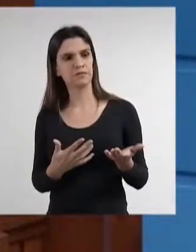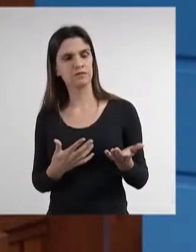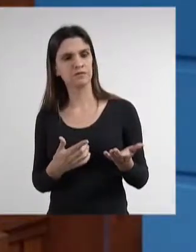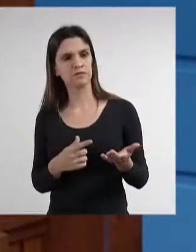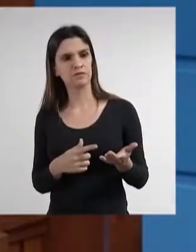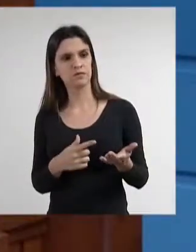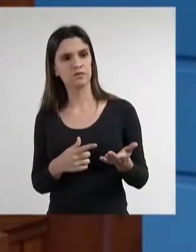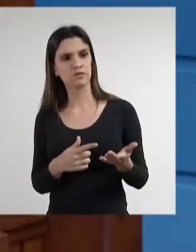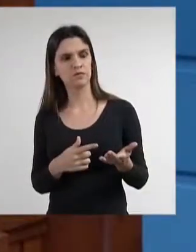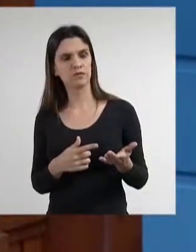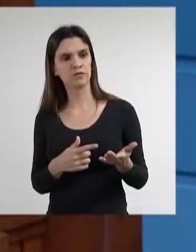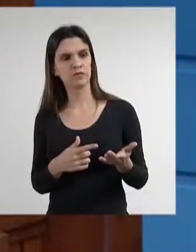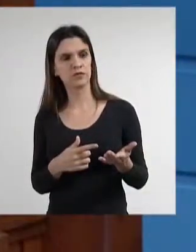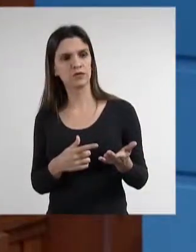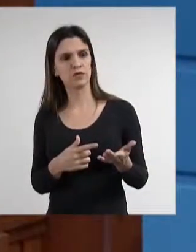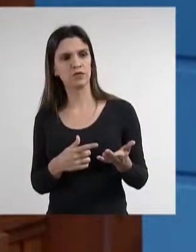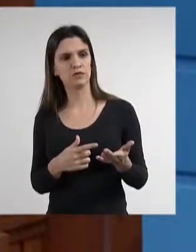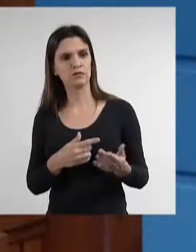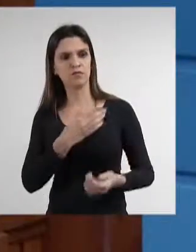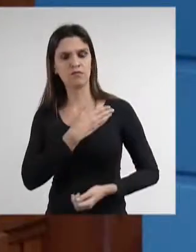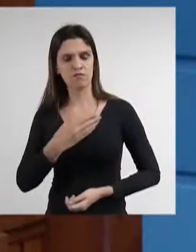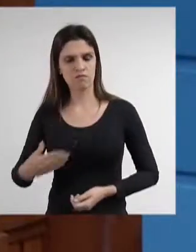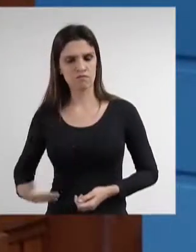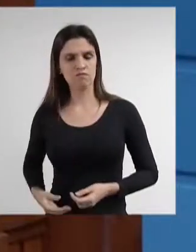que o governo do estado